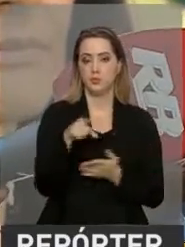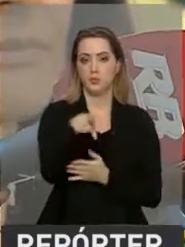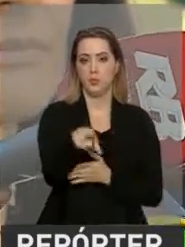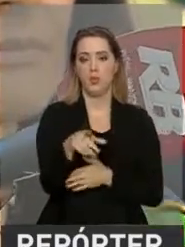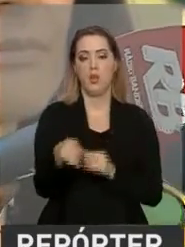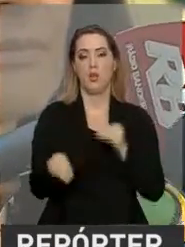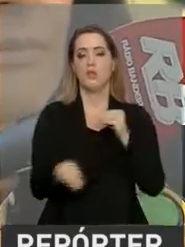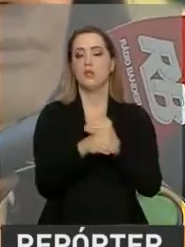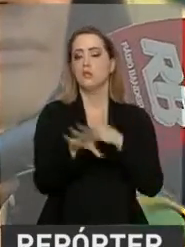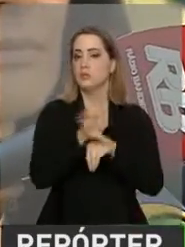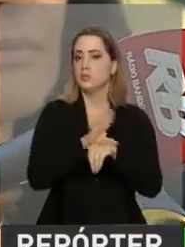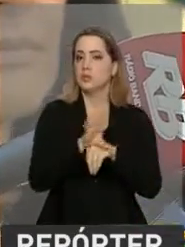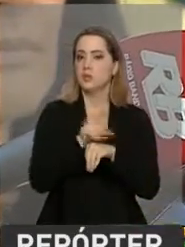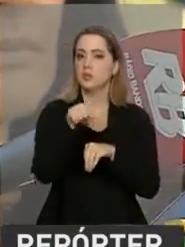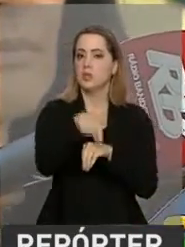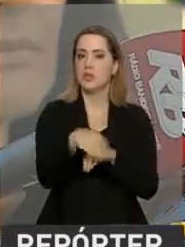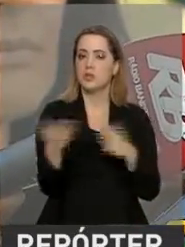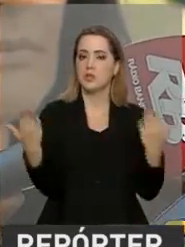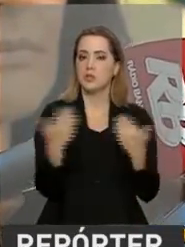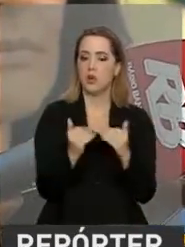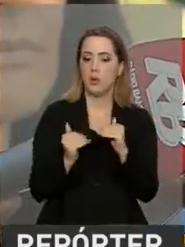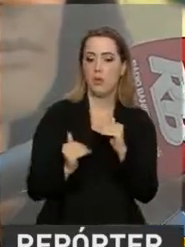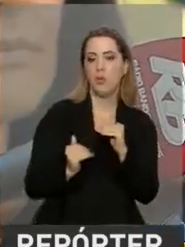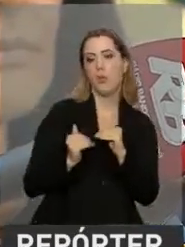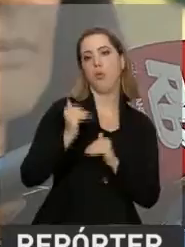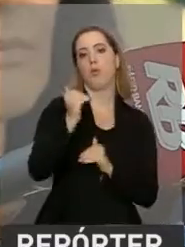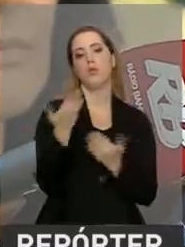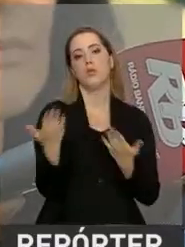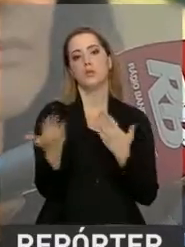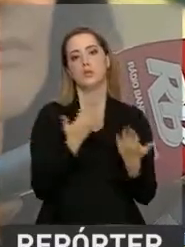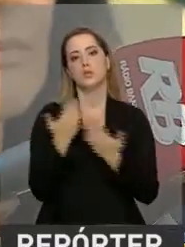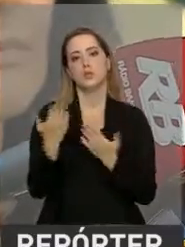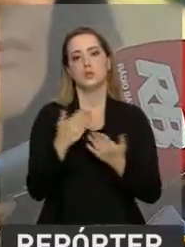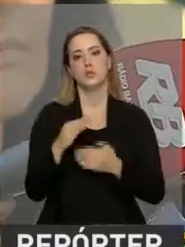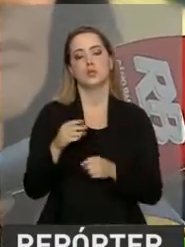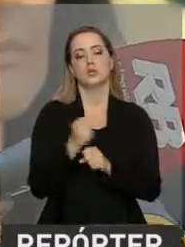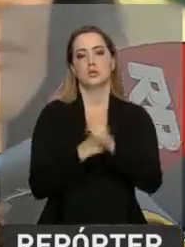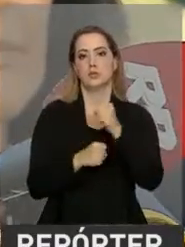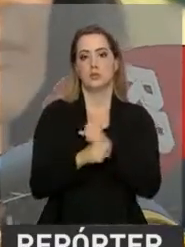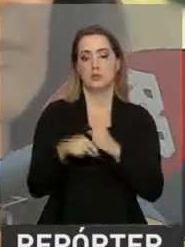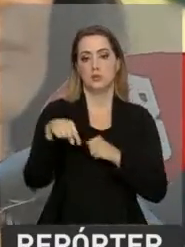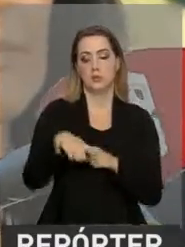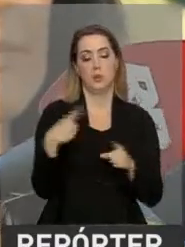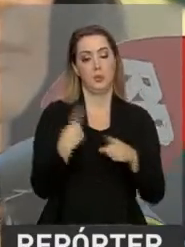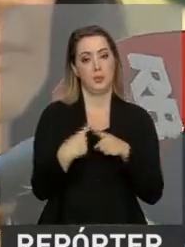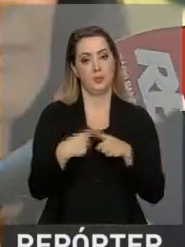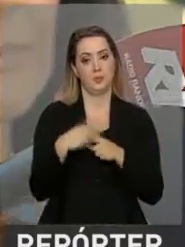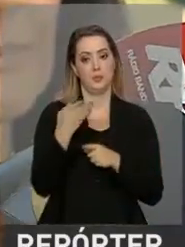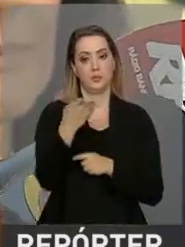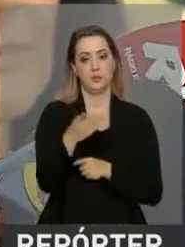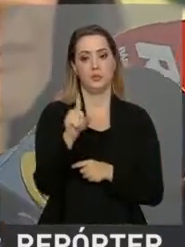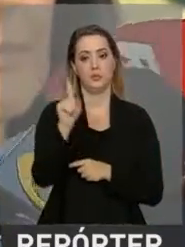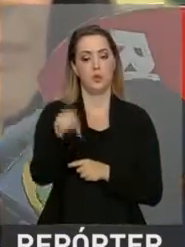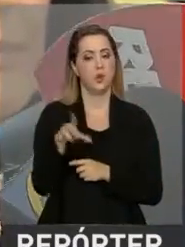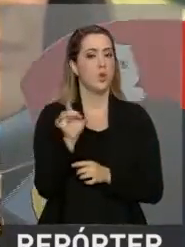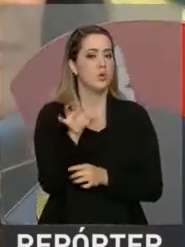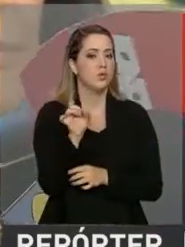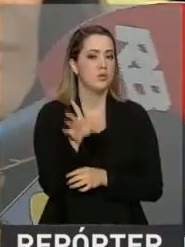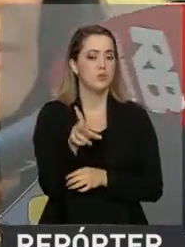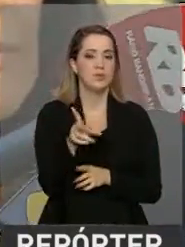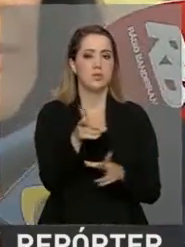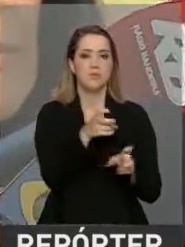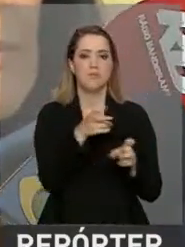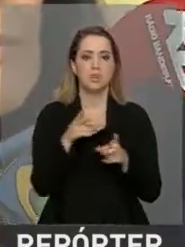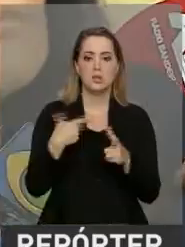pec esses recursos serão muito maiores do que foi em 2016 portanto é apenas uma questão de